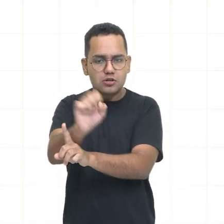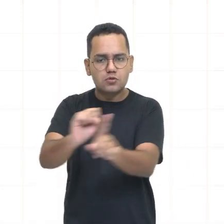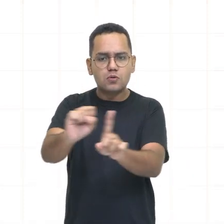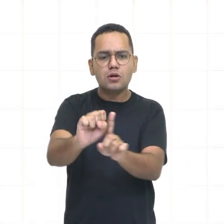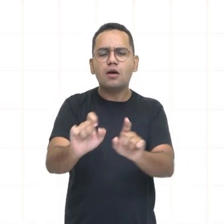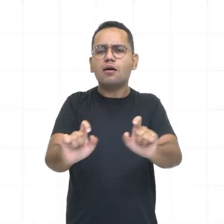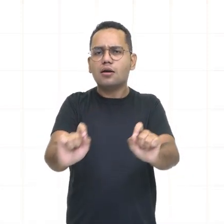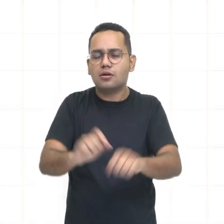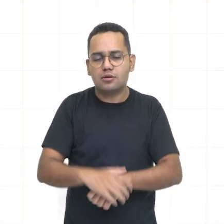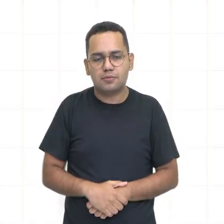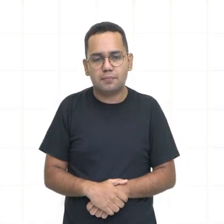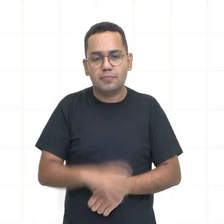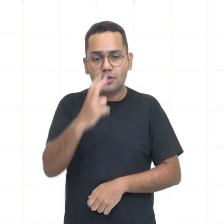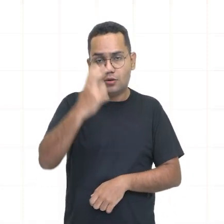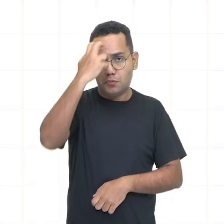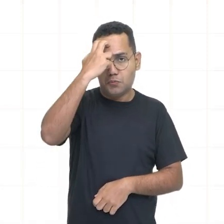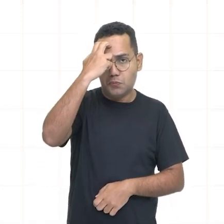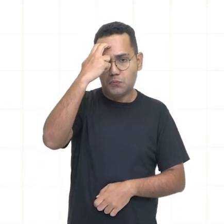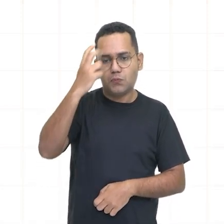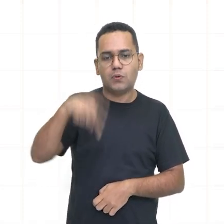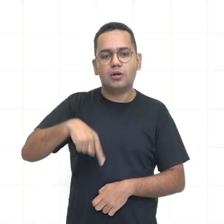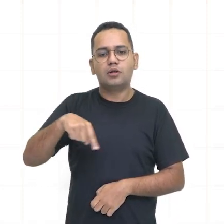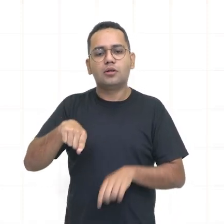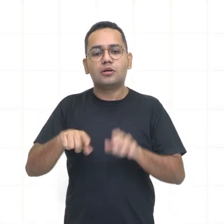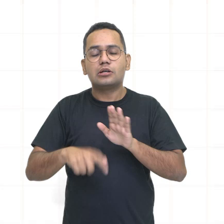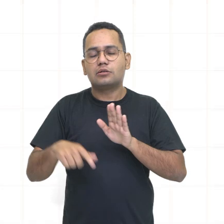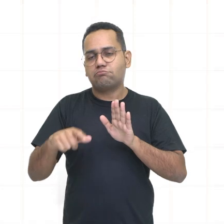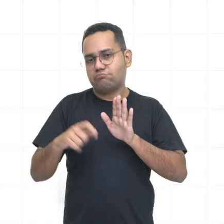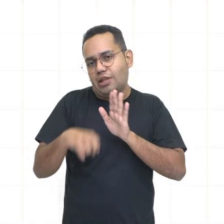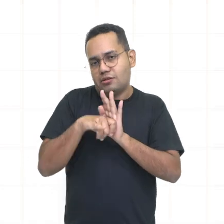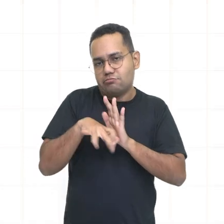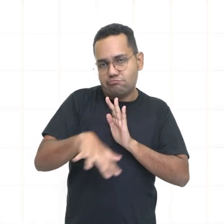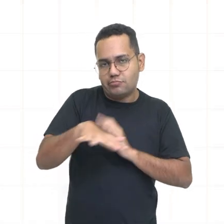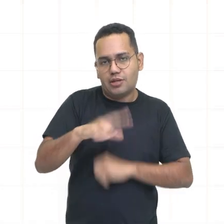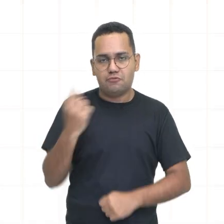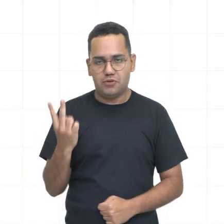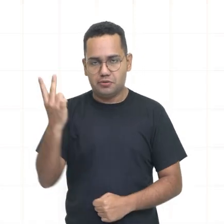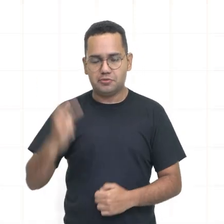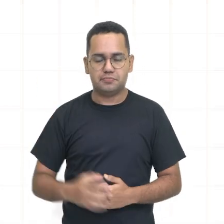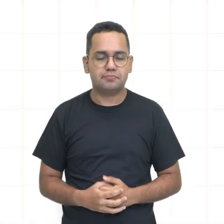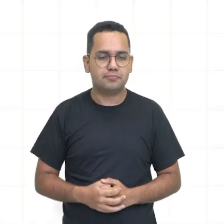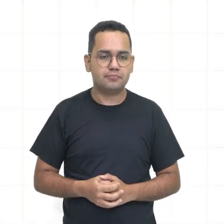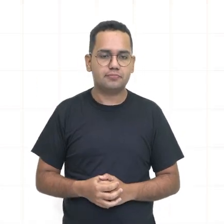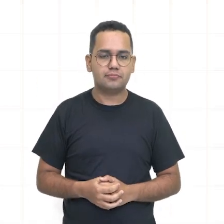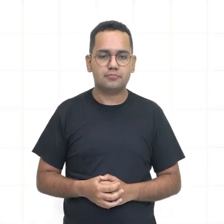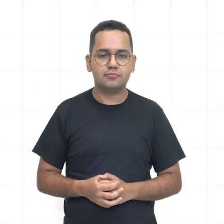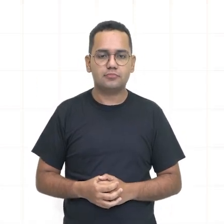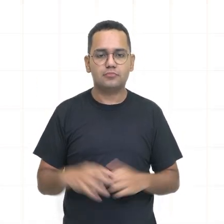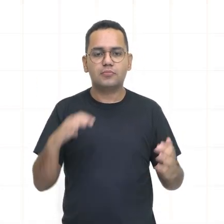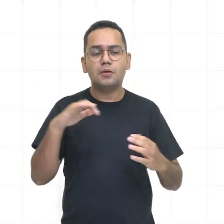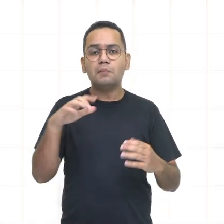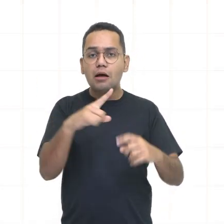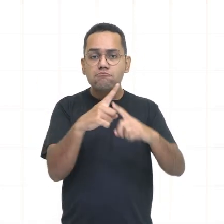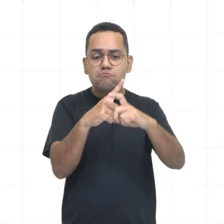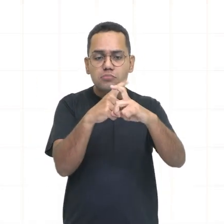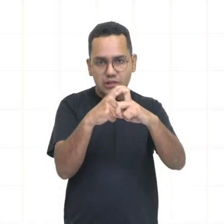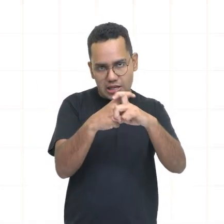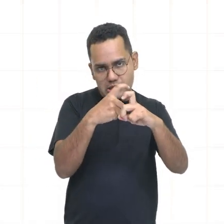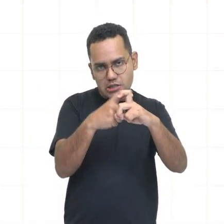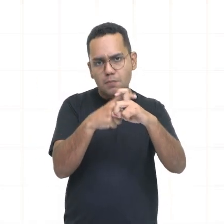valores. Vale lembrar que esse sistema totalitário, colocando aqui em evidência o nazismo,